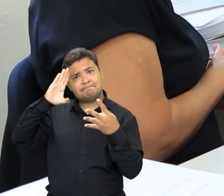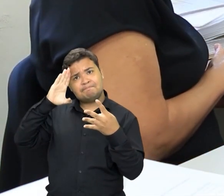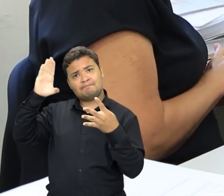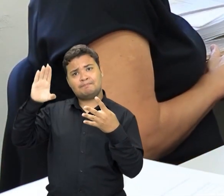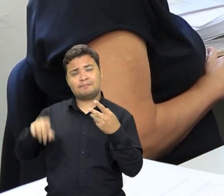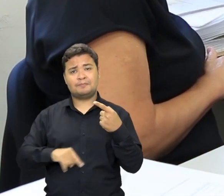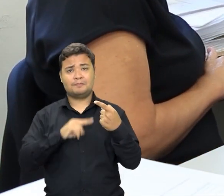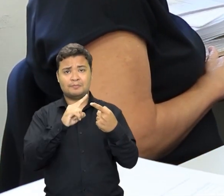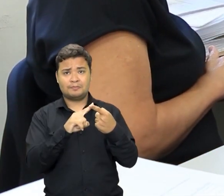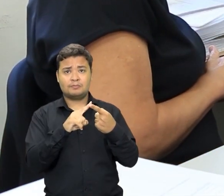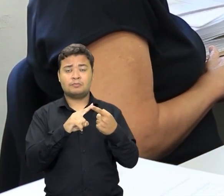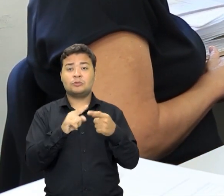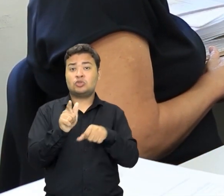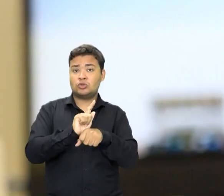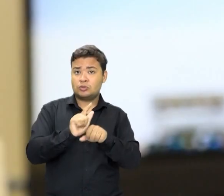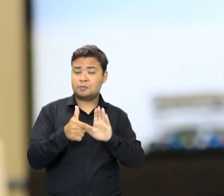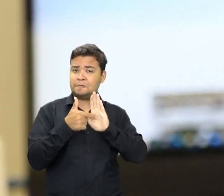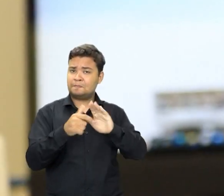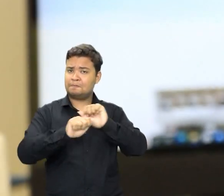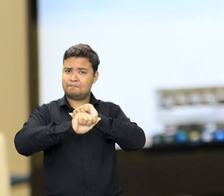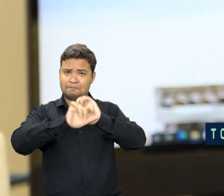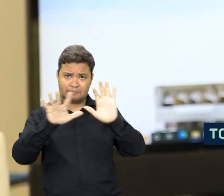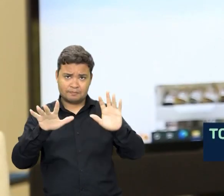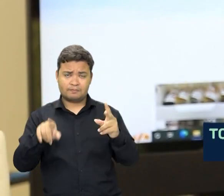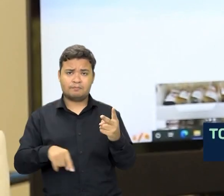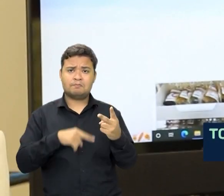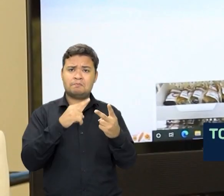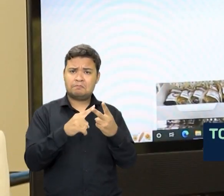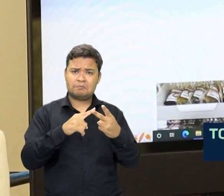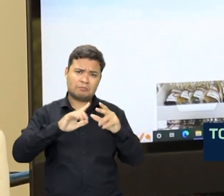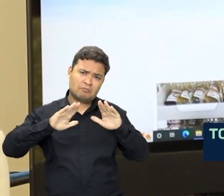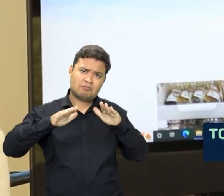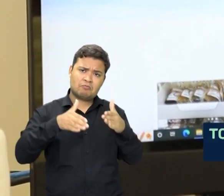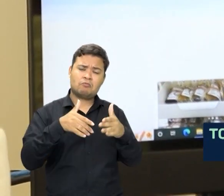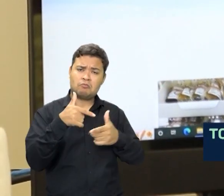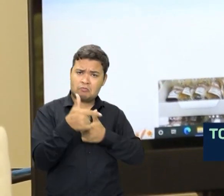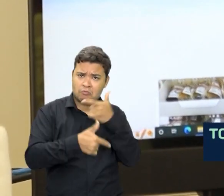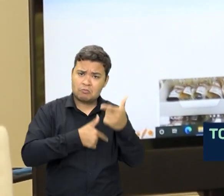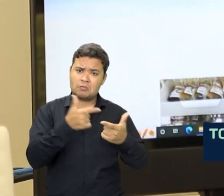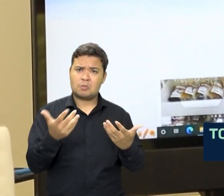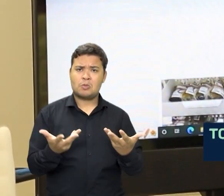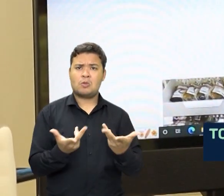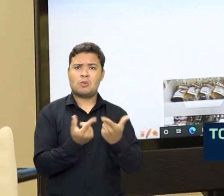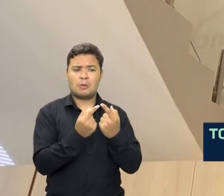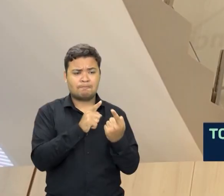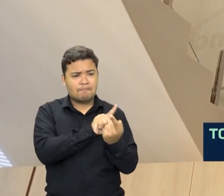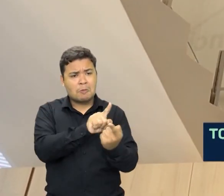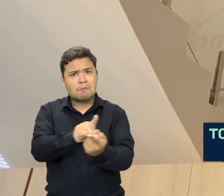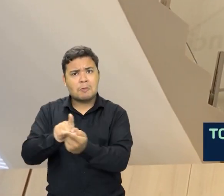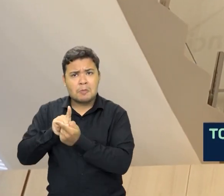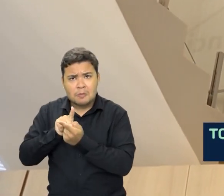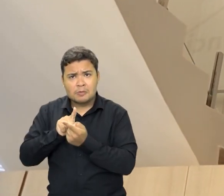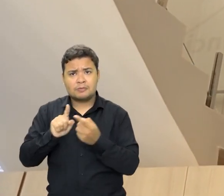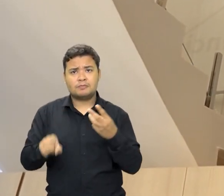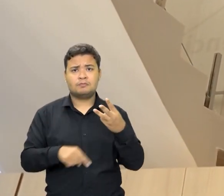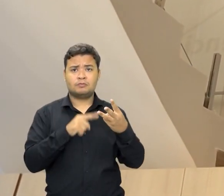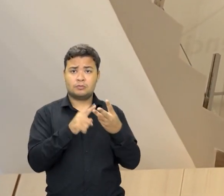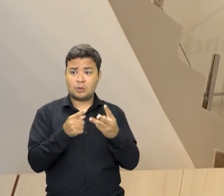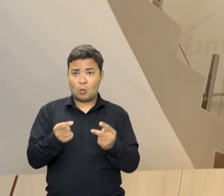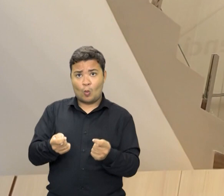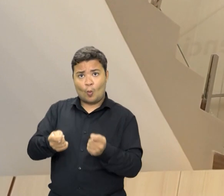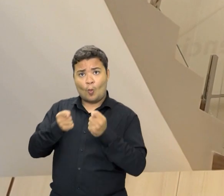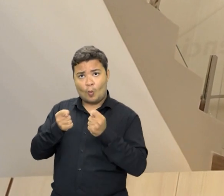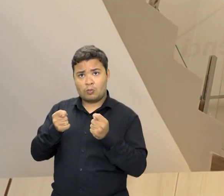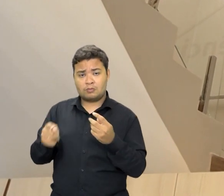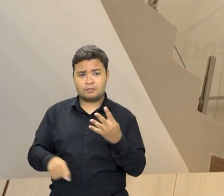4 pilares: transparência da gestão, total comprometimento com a qualidade dos serviços assistenciais, otimização